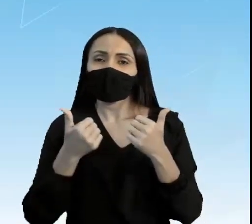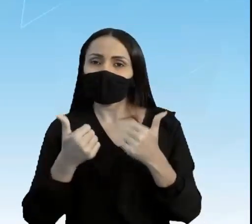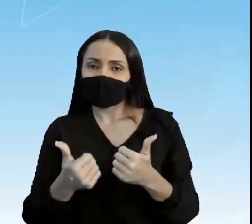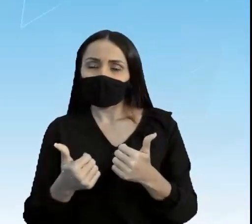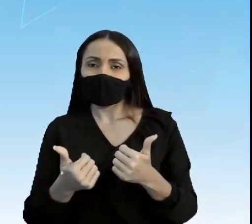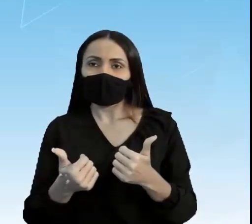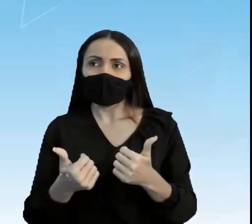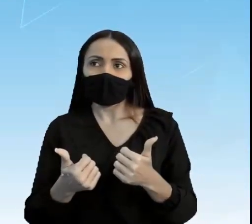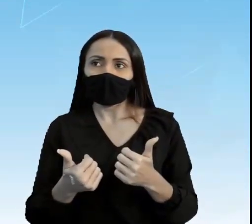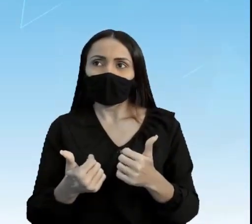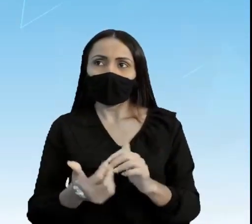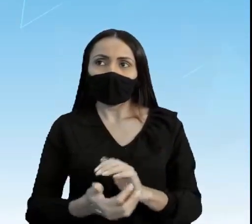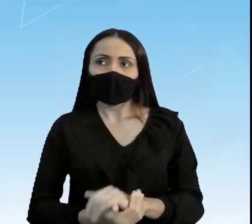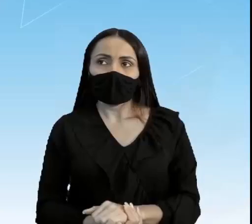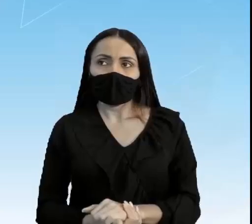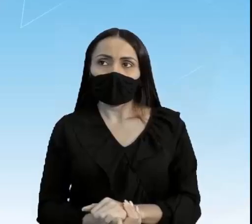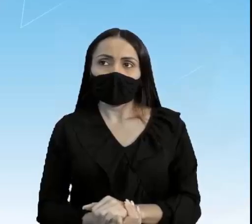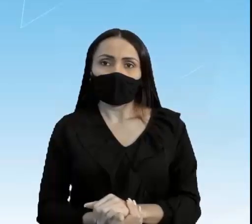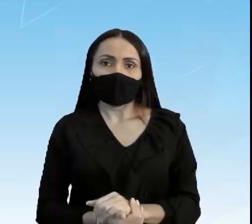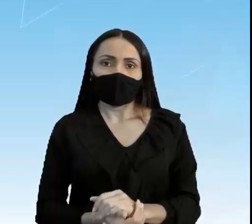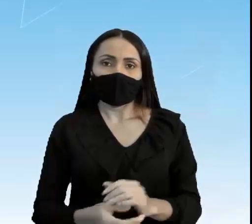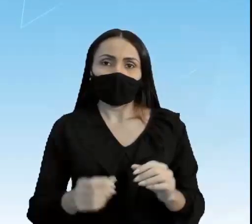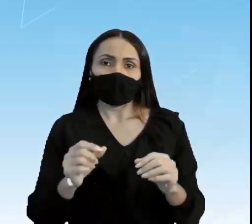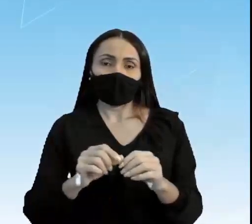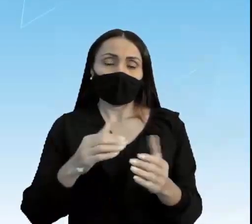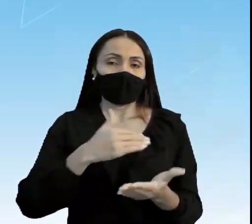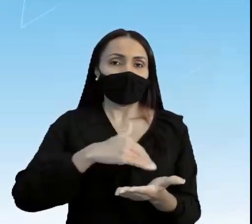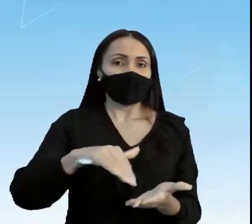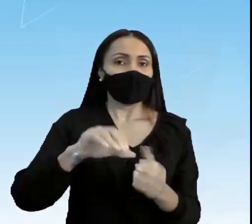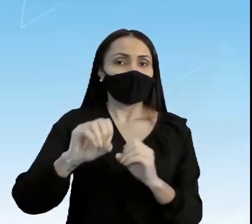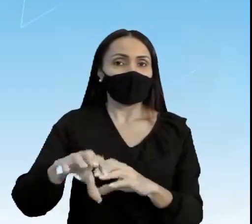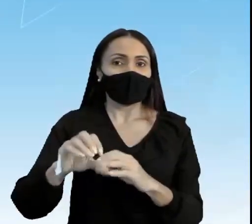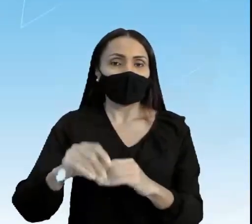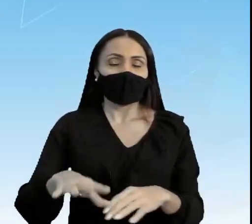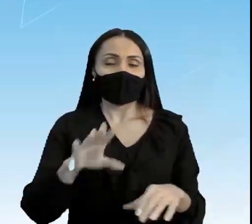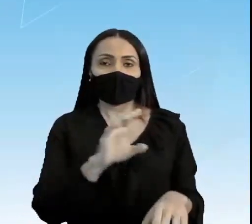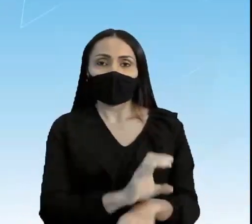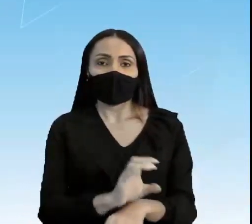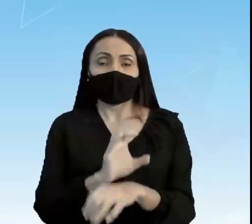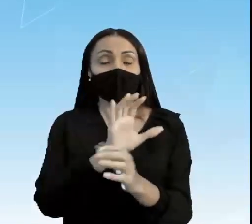aula feita pela Secretaria de Educação do Estado de